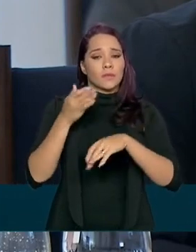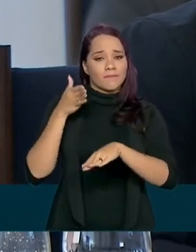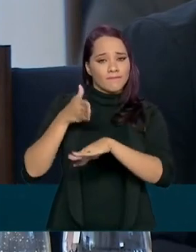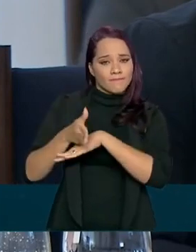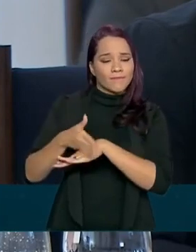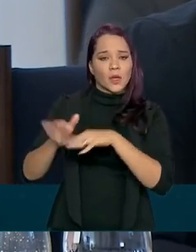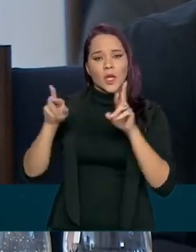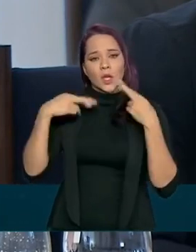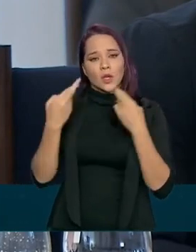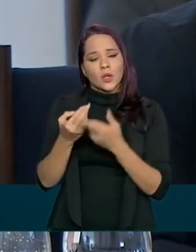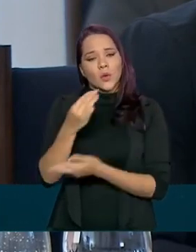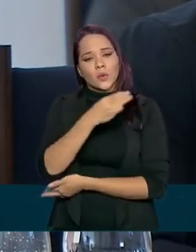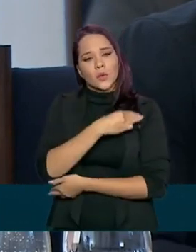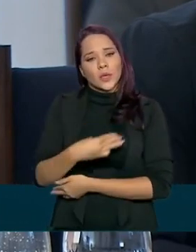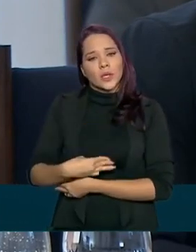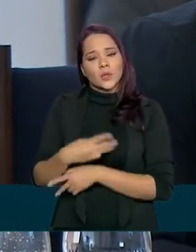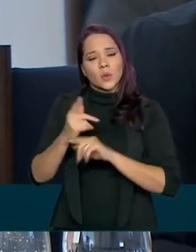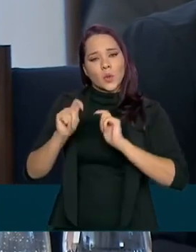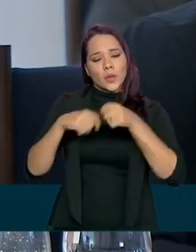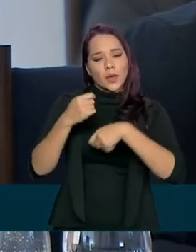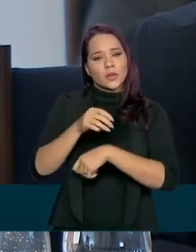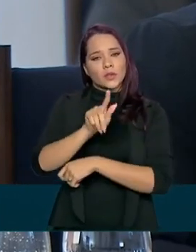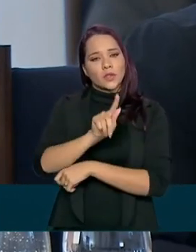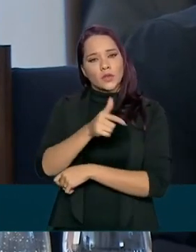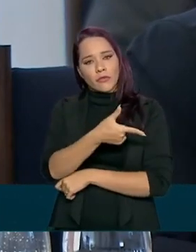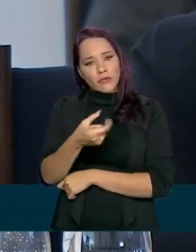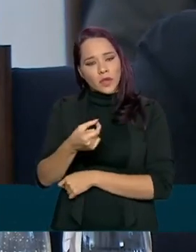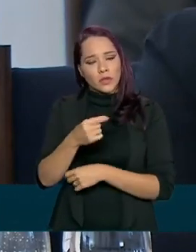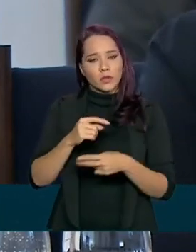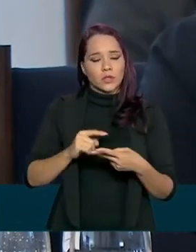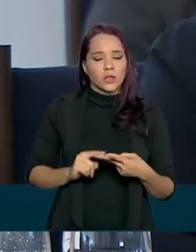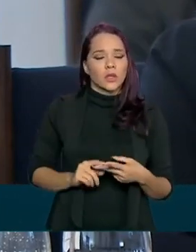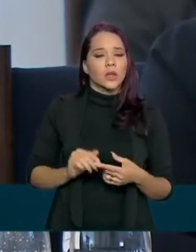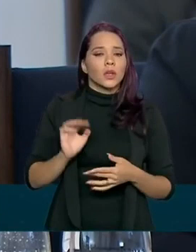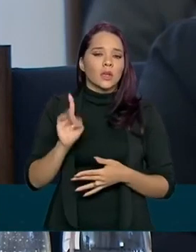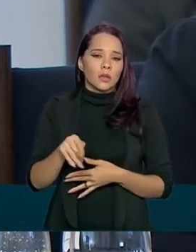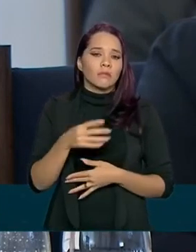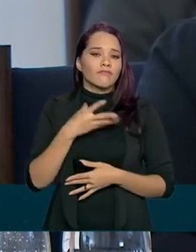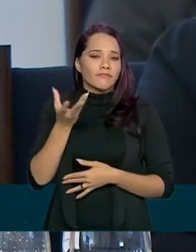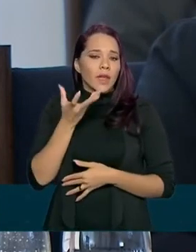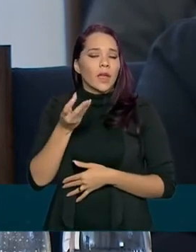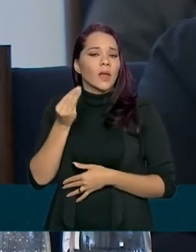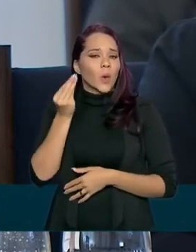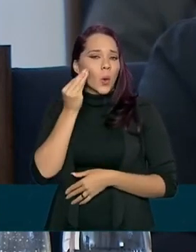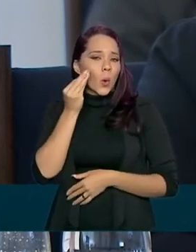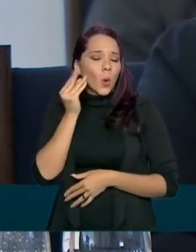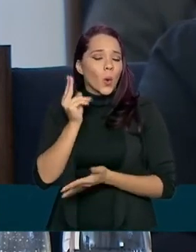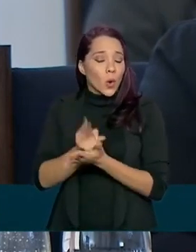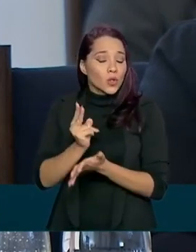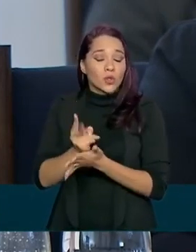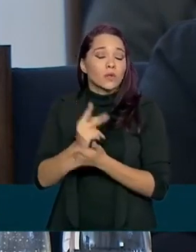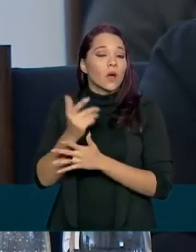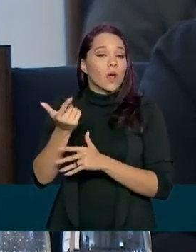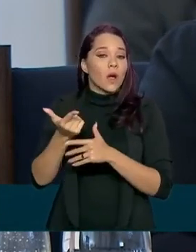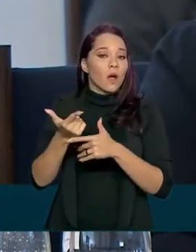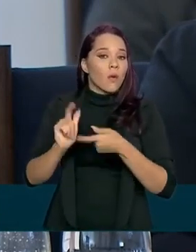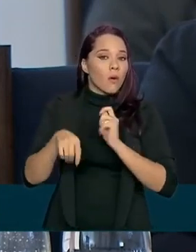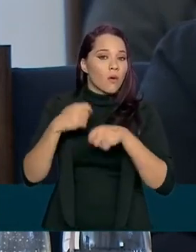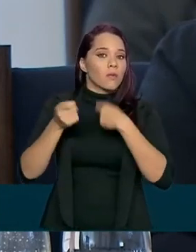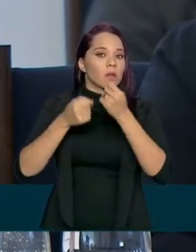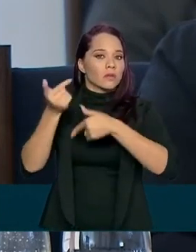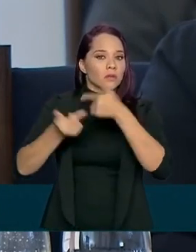participando de reuniões de ministros do comércio do g20 onde se procura manter o comércio internacional e